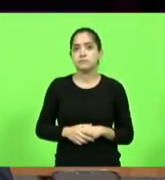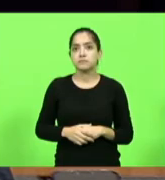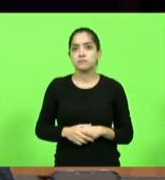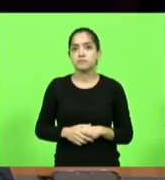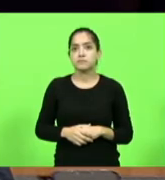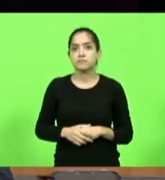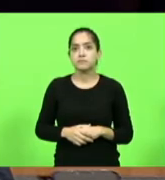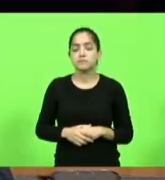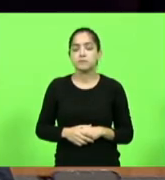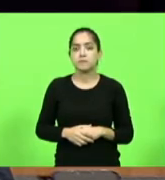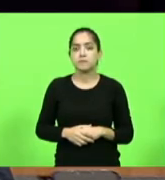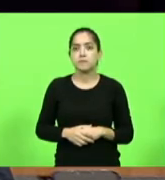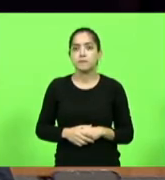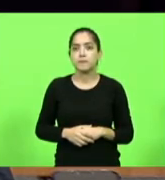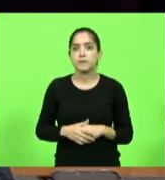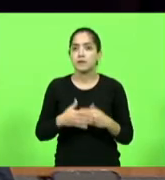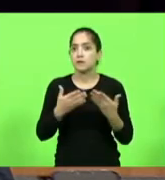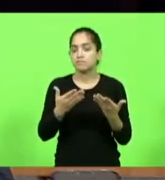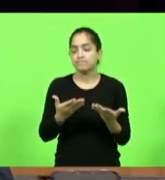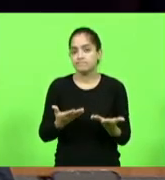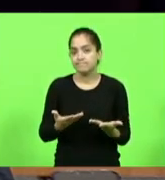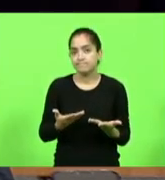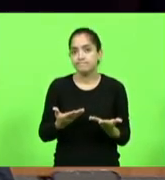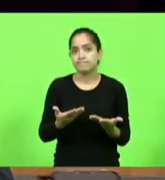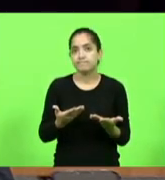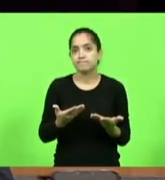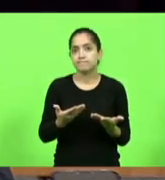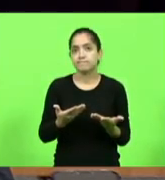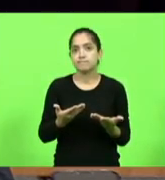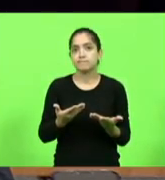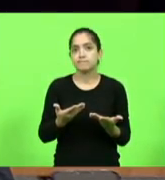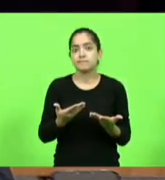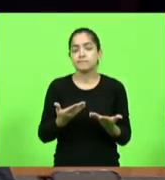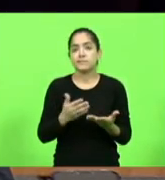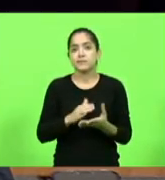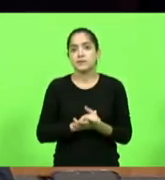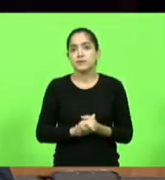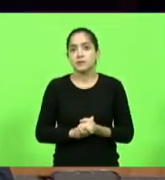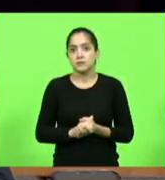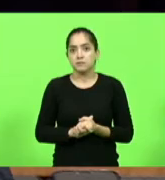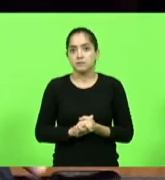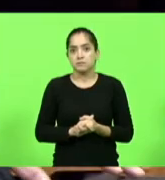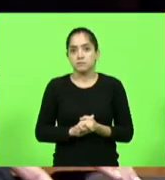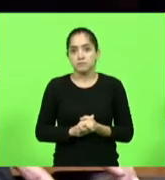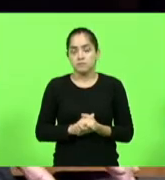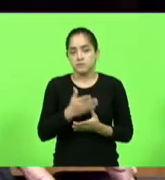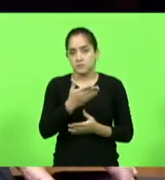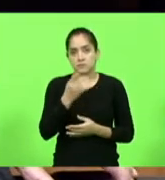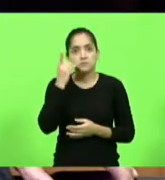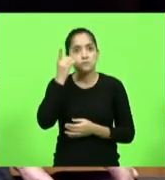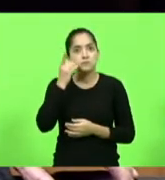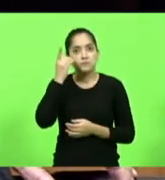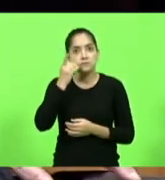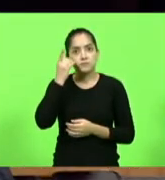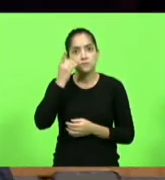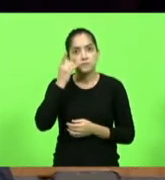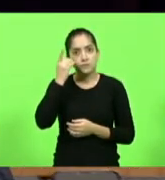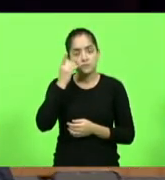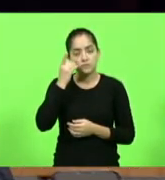E estamos refém. Quero lhe ouvir, deputado Milton